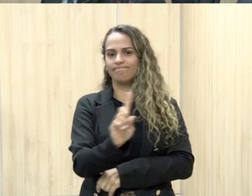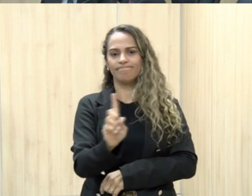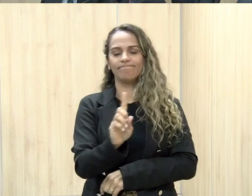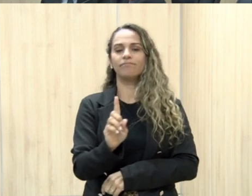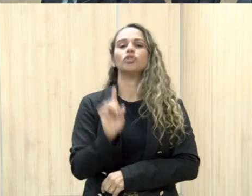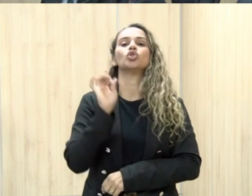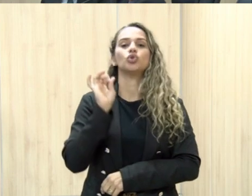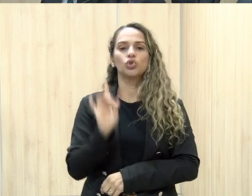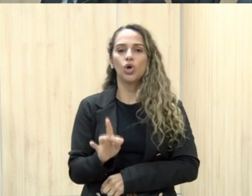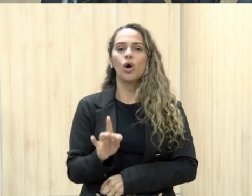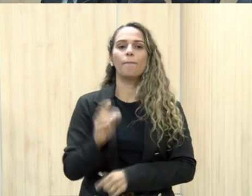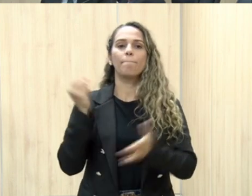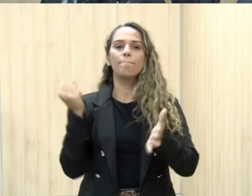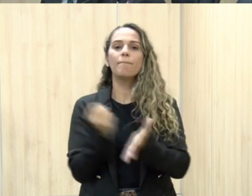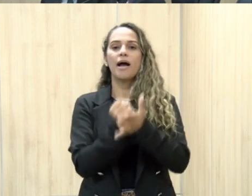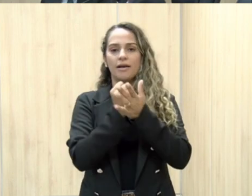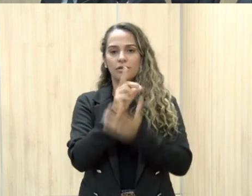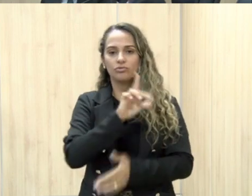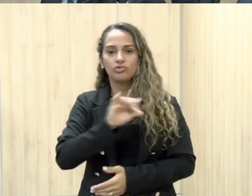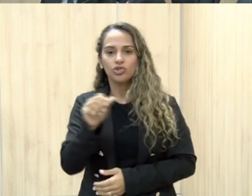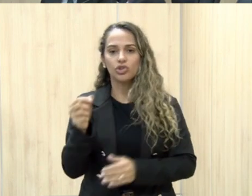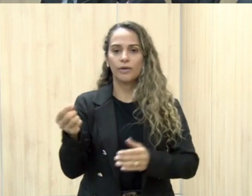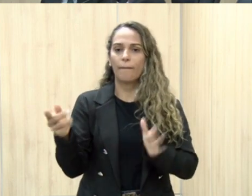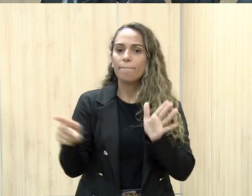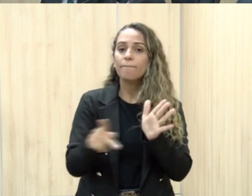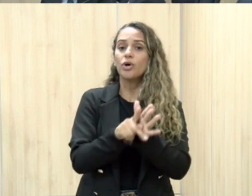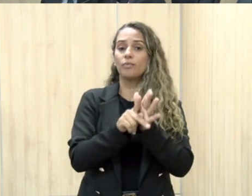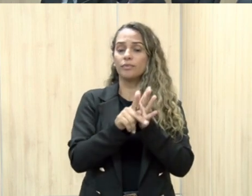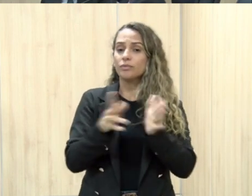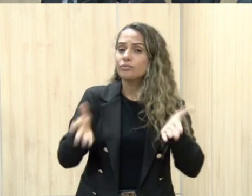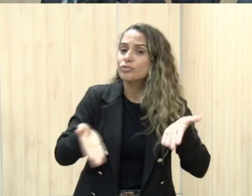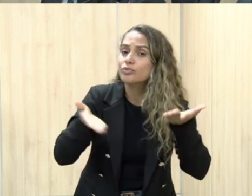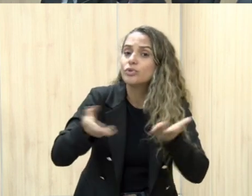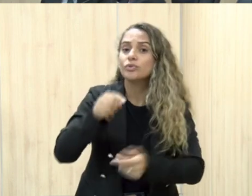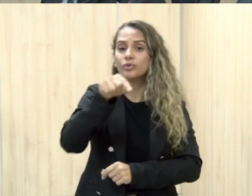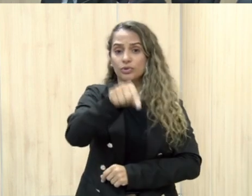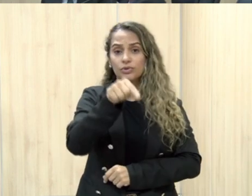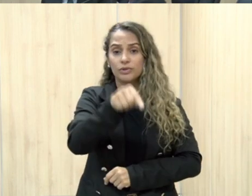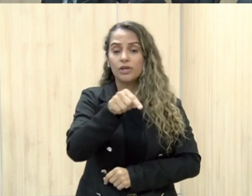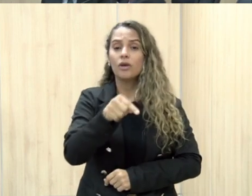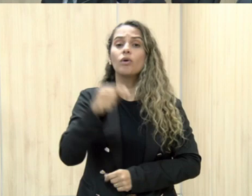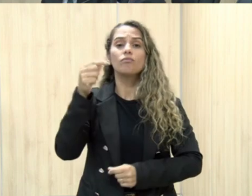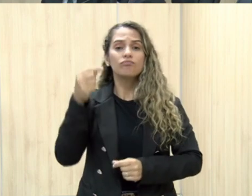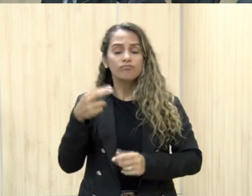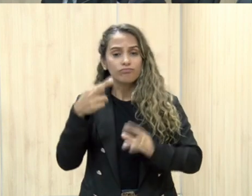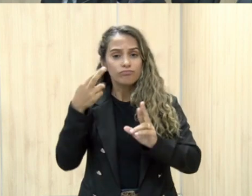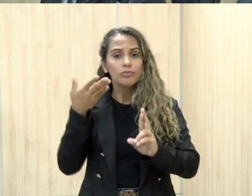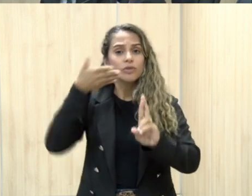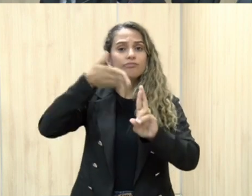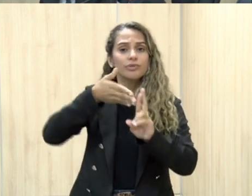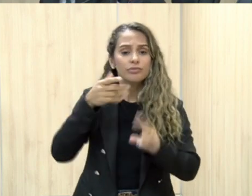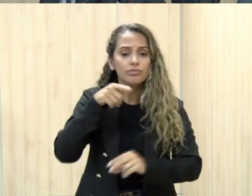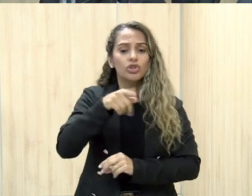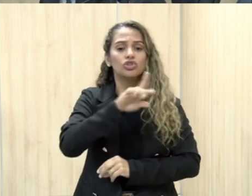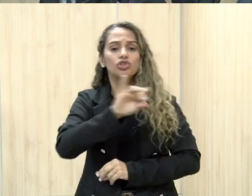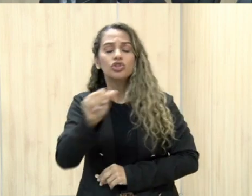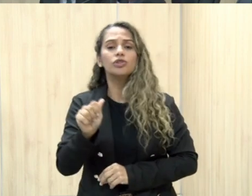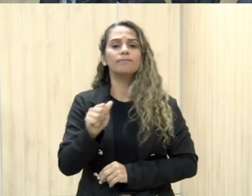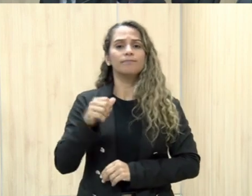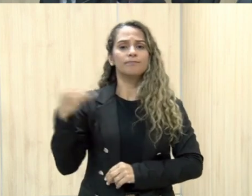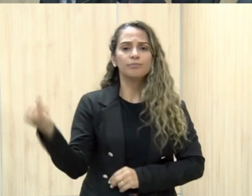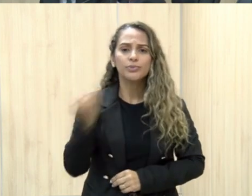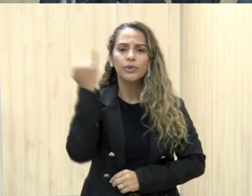e só apenas traz uma promoção um reconhecimento uma data comemorativa